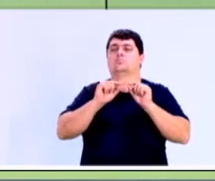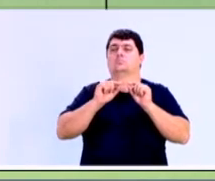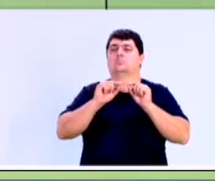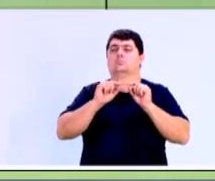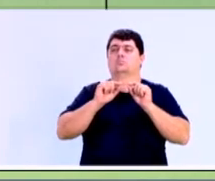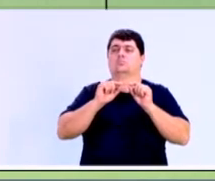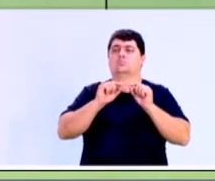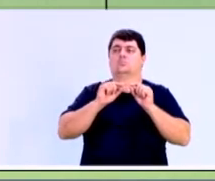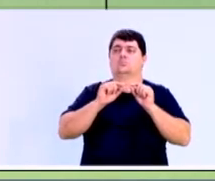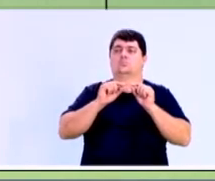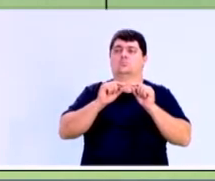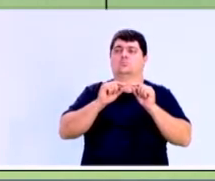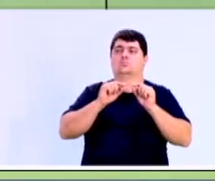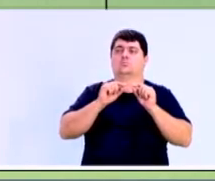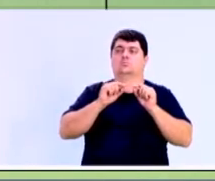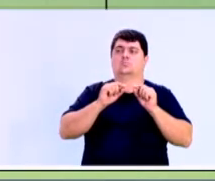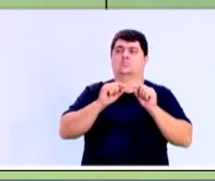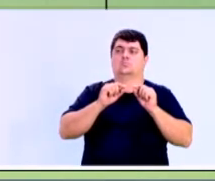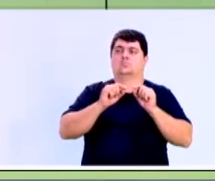daqui